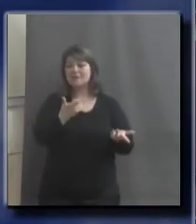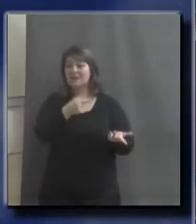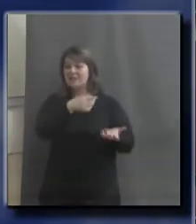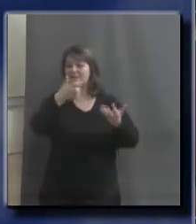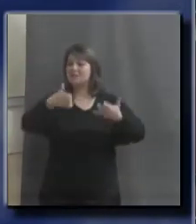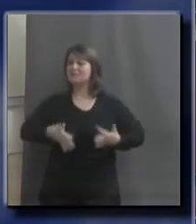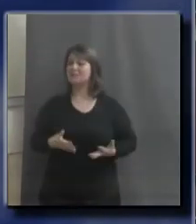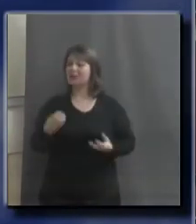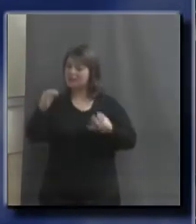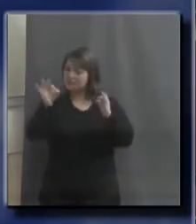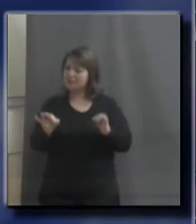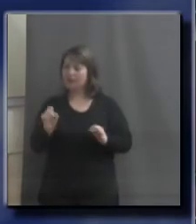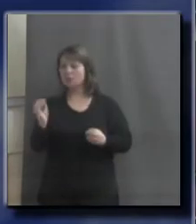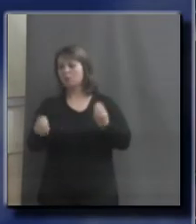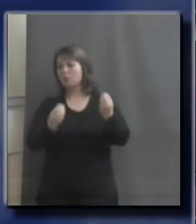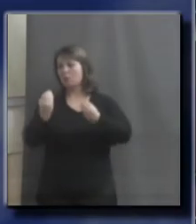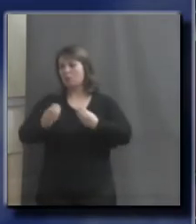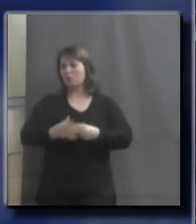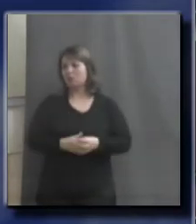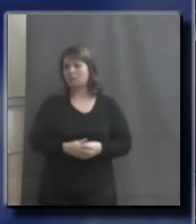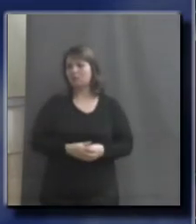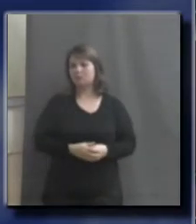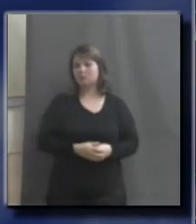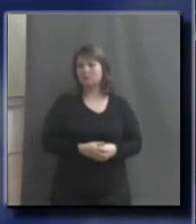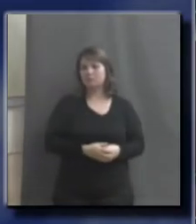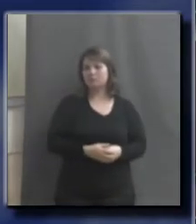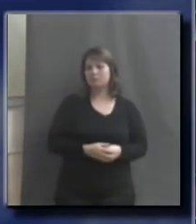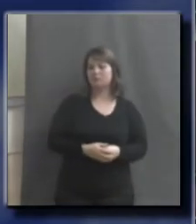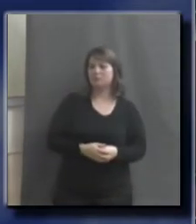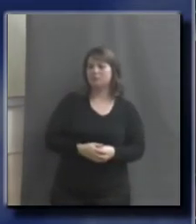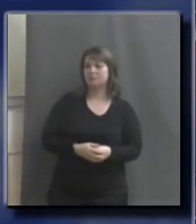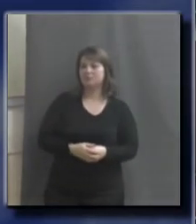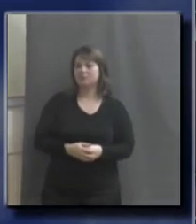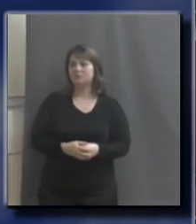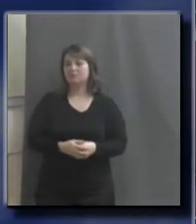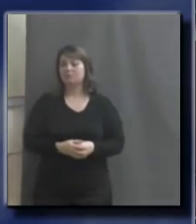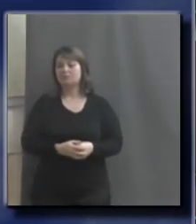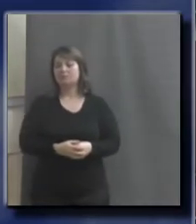o melhor ensino, né? E a mais facilidade de tempo, enfim.